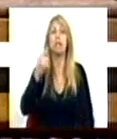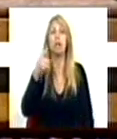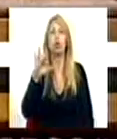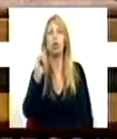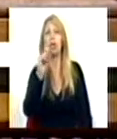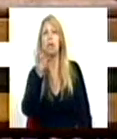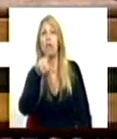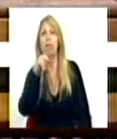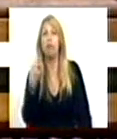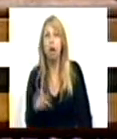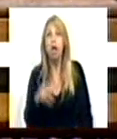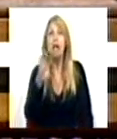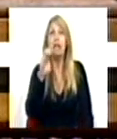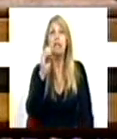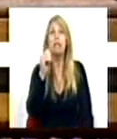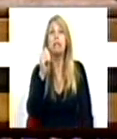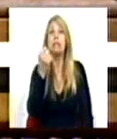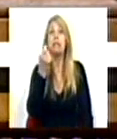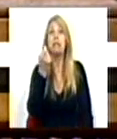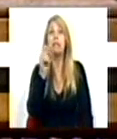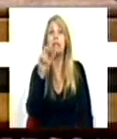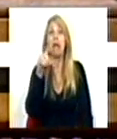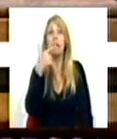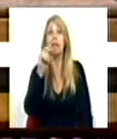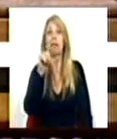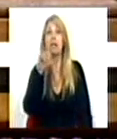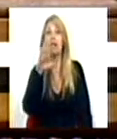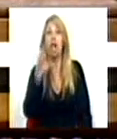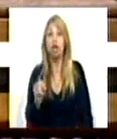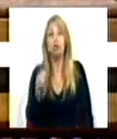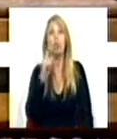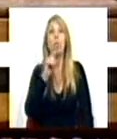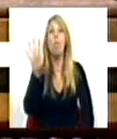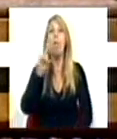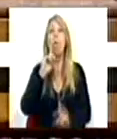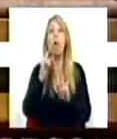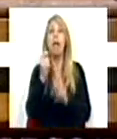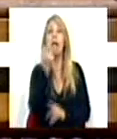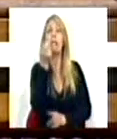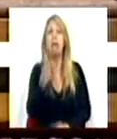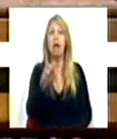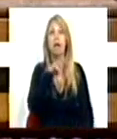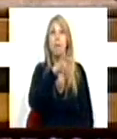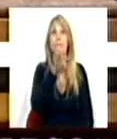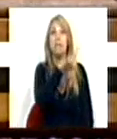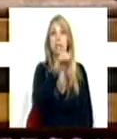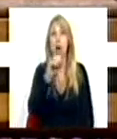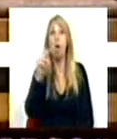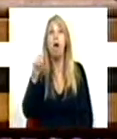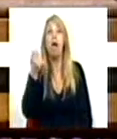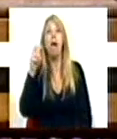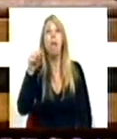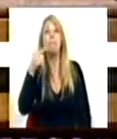Celtejo, em Vila Velha de Ródão, ou hectares como a de Mação e Abrantes. A questão é: por